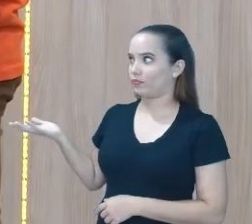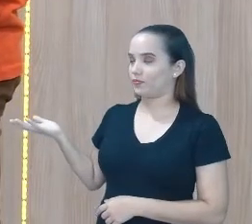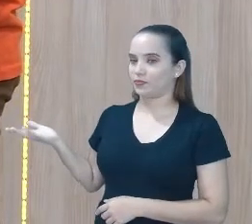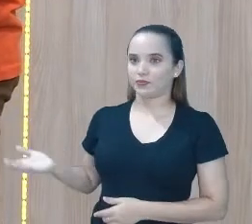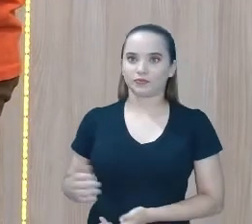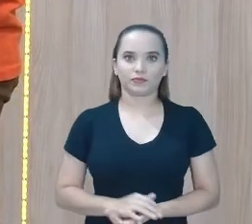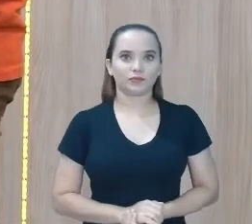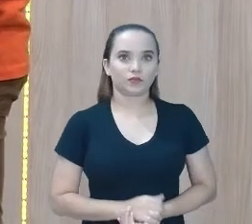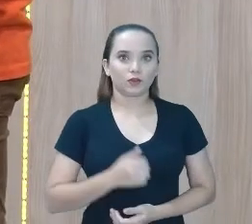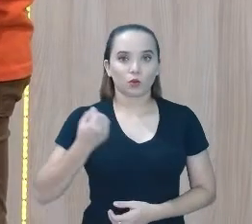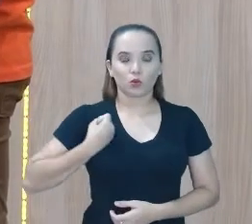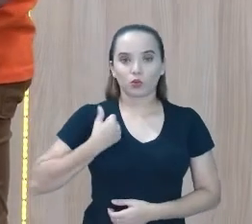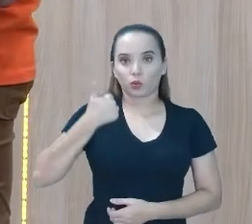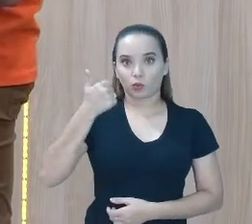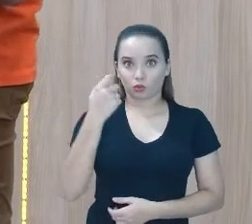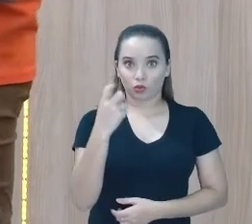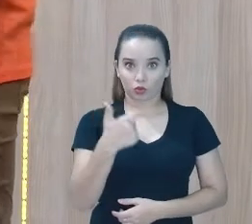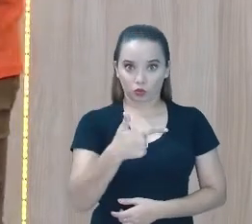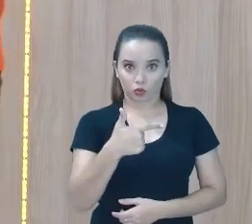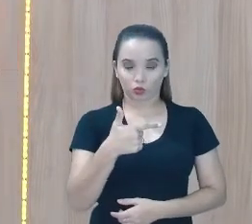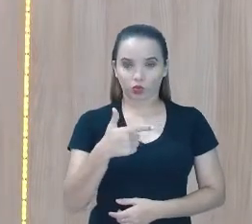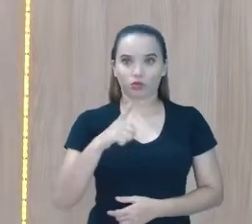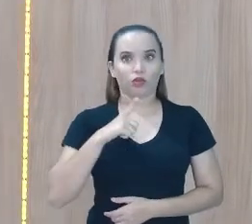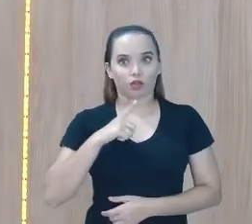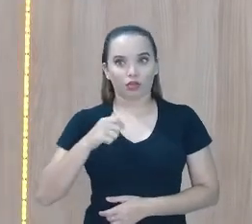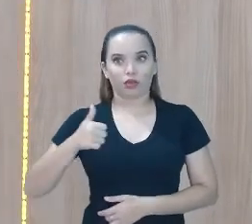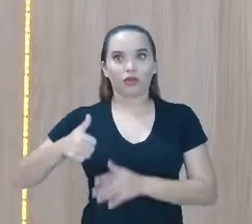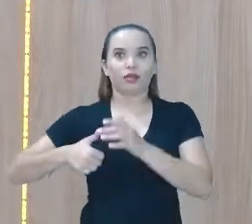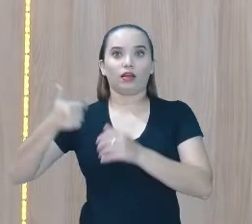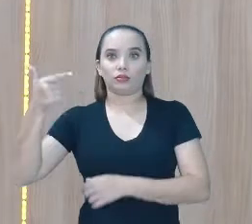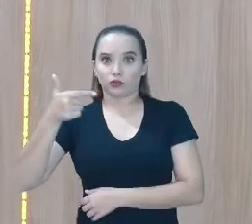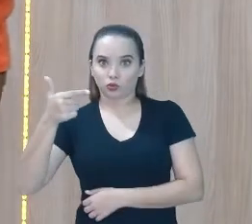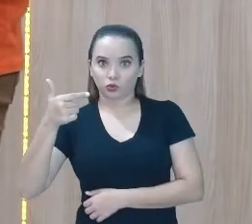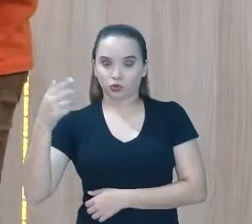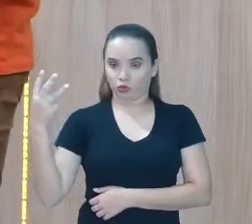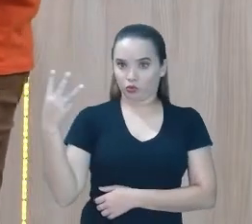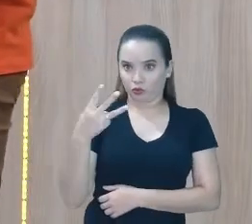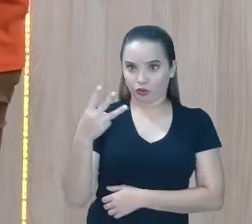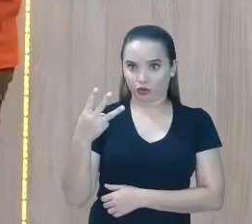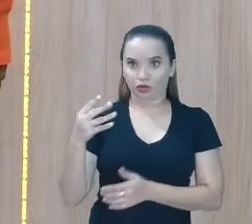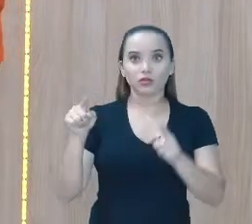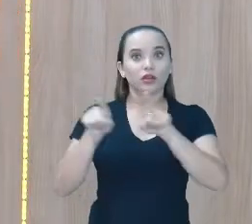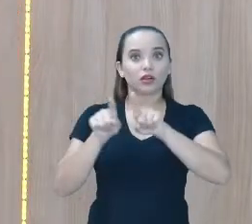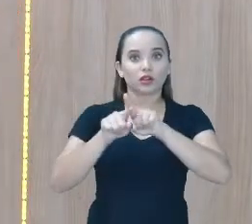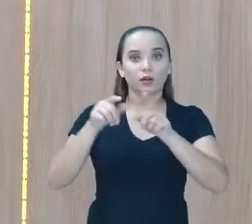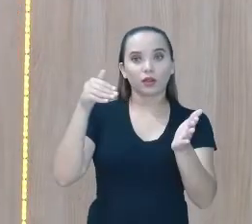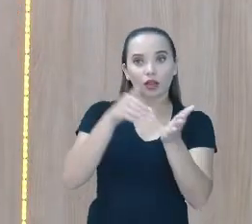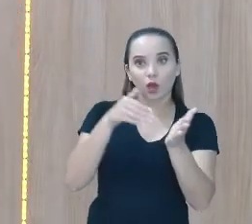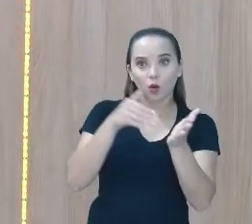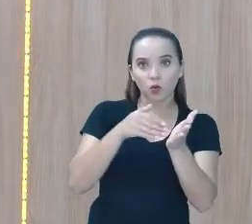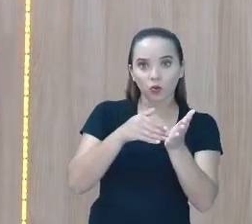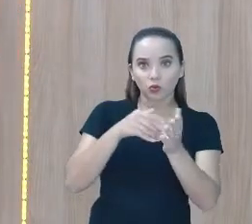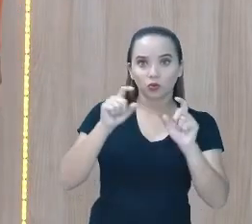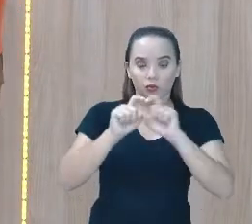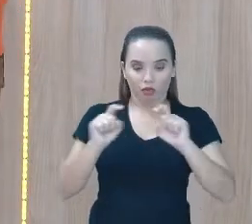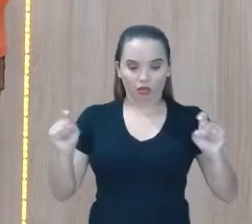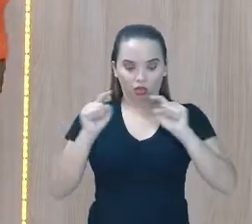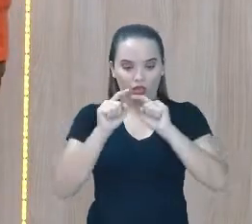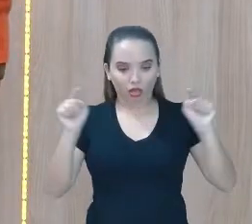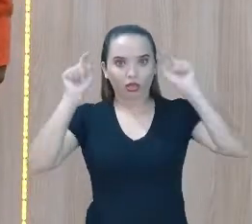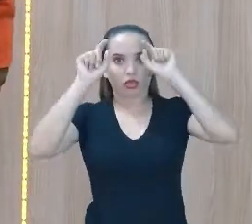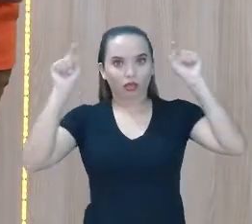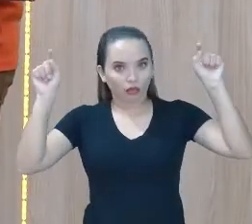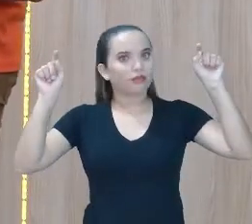o número 12 presente na segunda linha, na terceira linha e presente também aí na última linha,